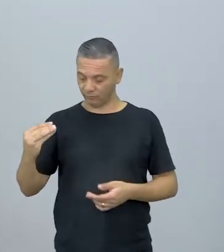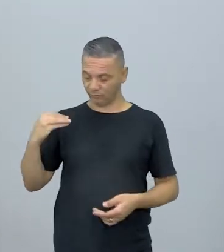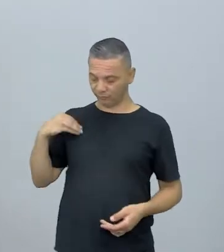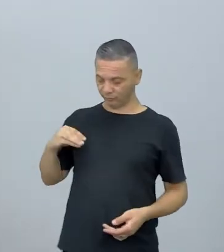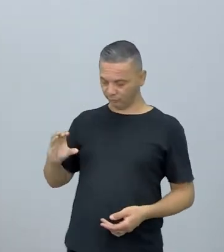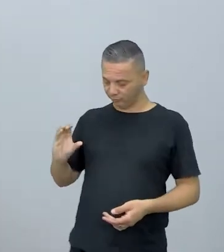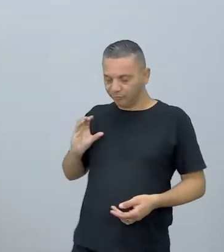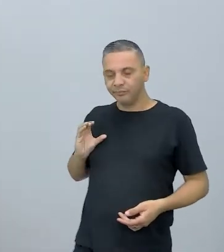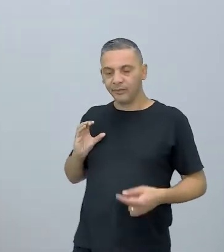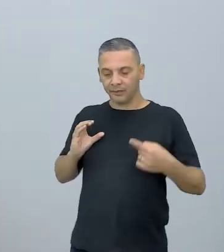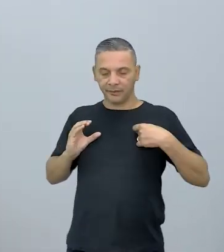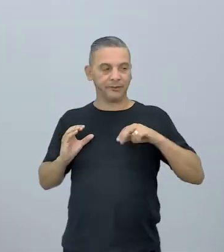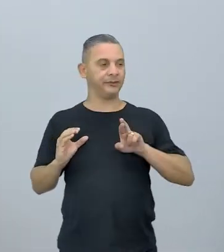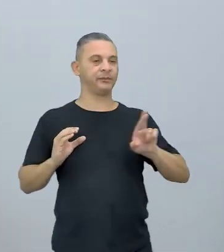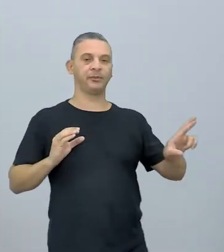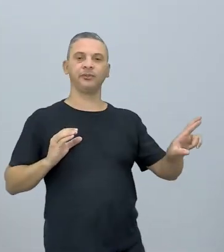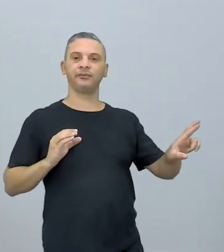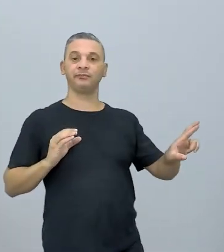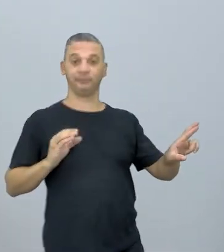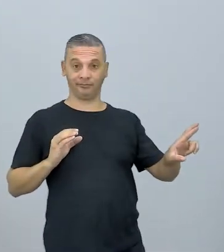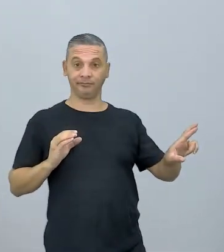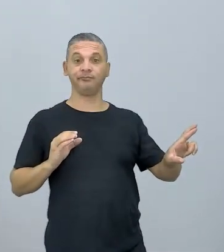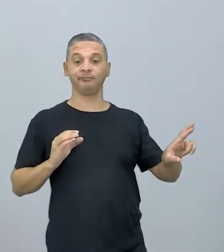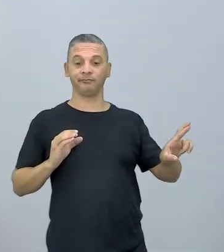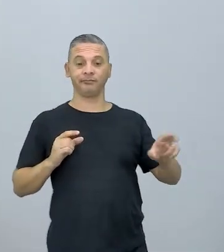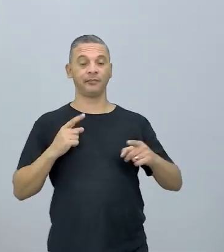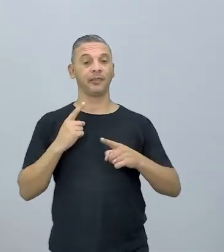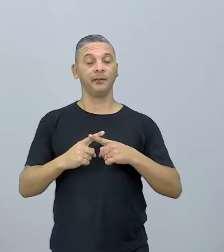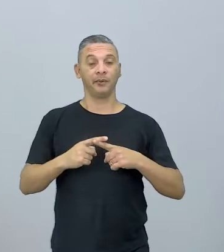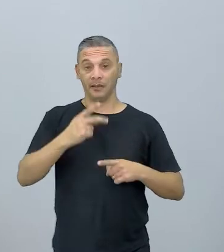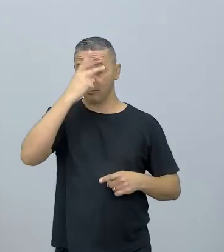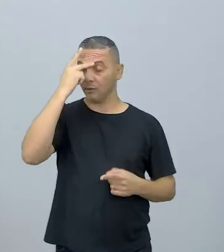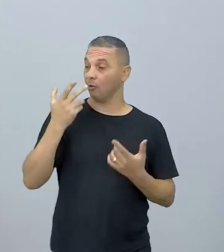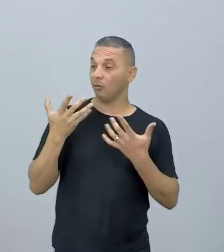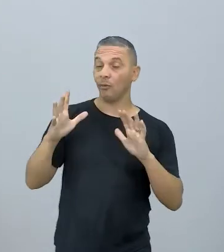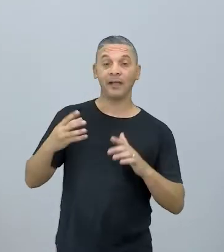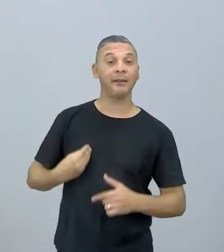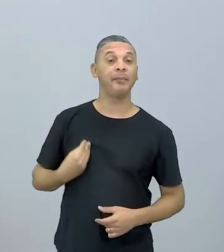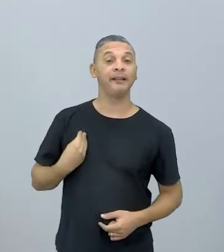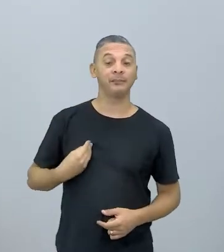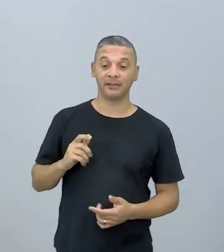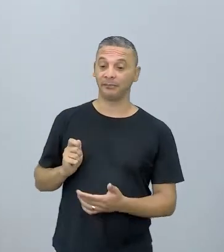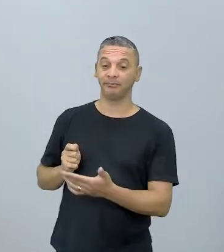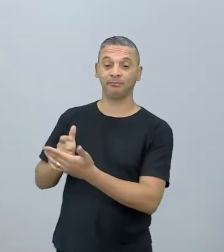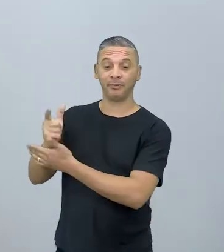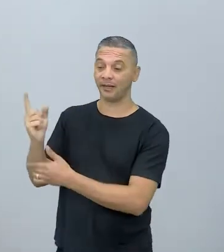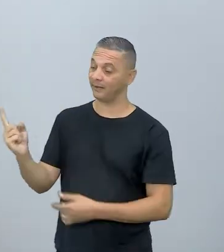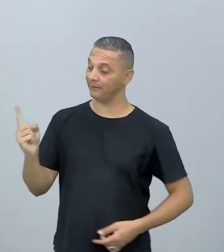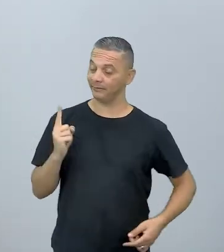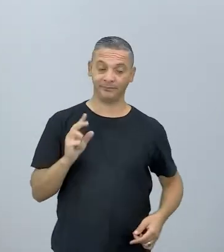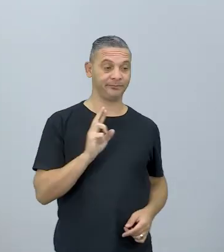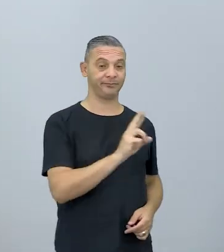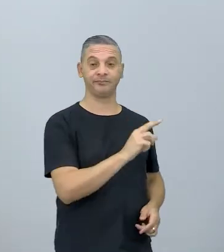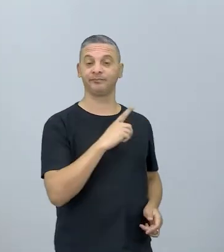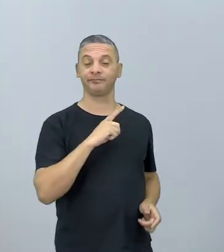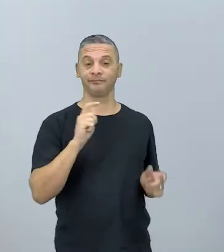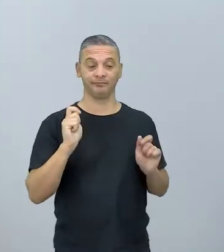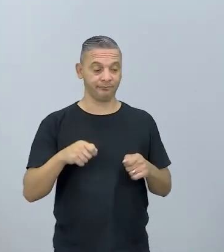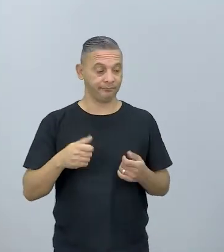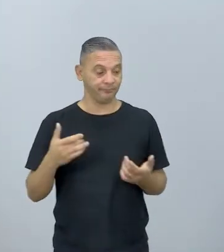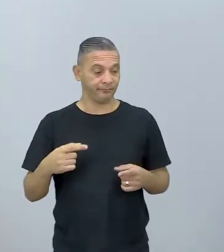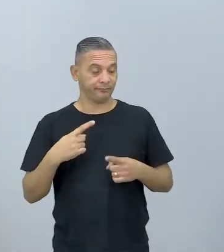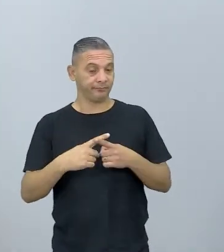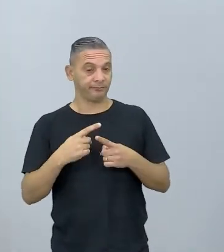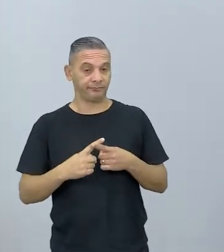elas responderem porque senão elas não iam querer participar, né? Elas não iam querer perder o tempo delas indo lá,